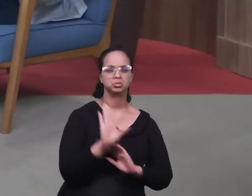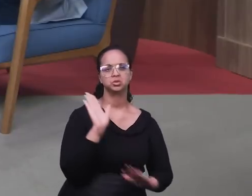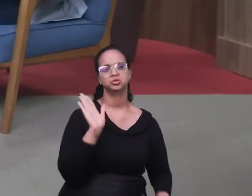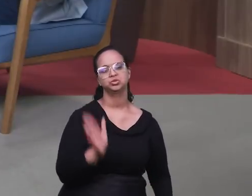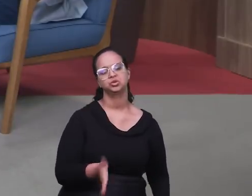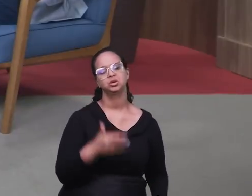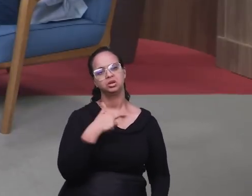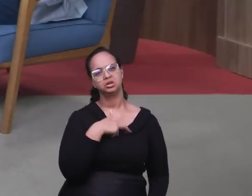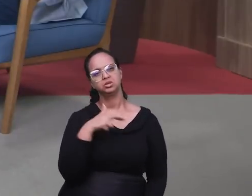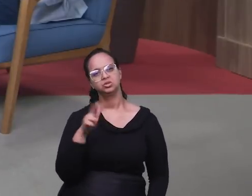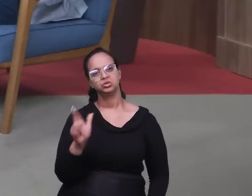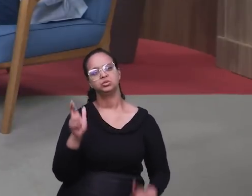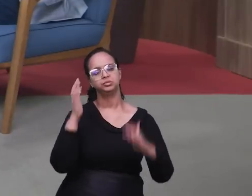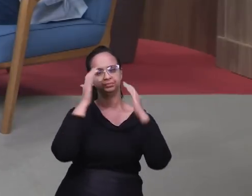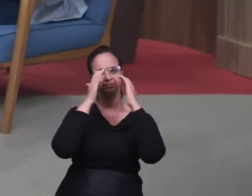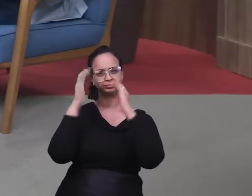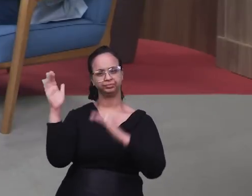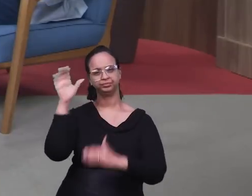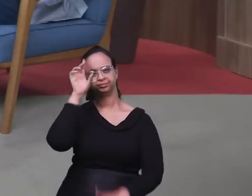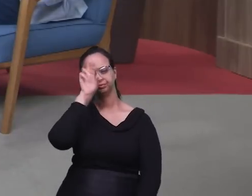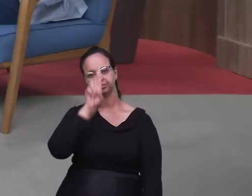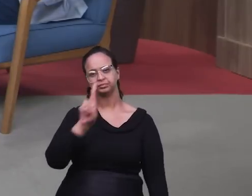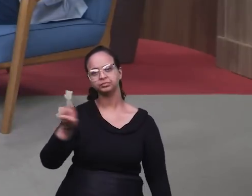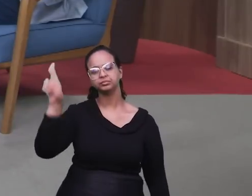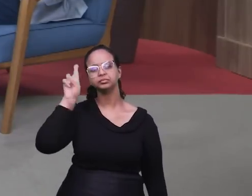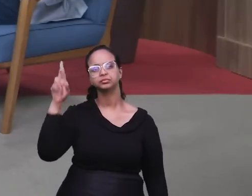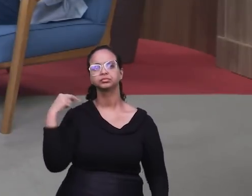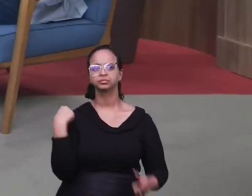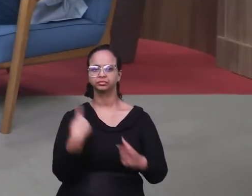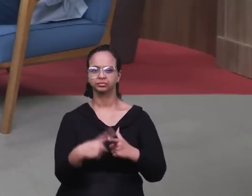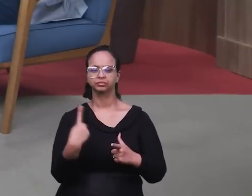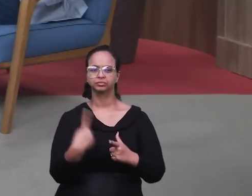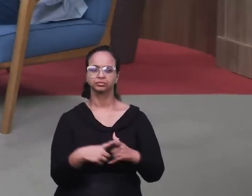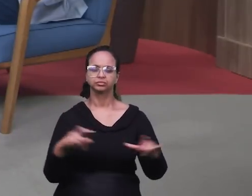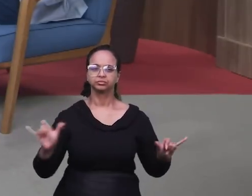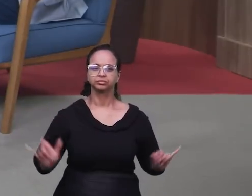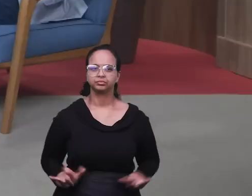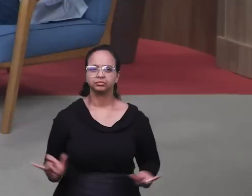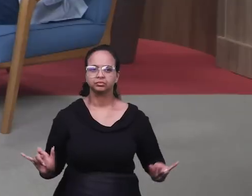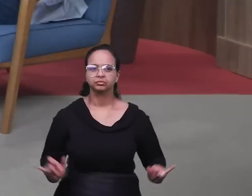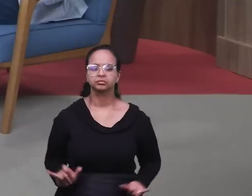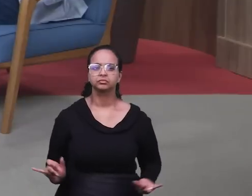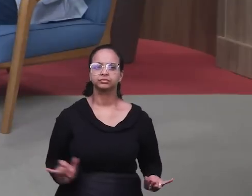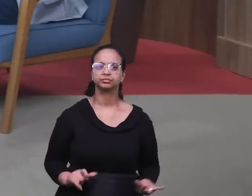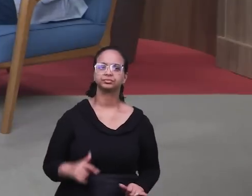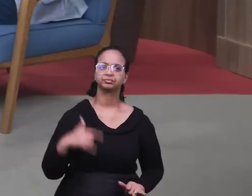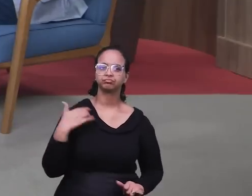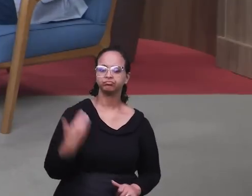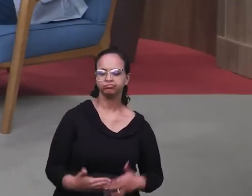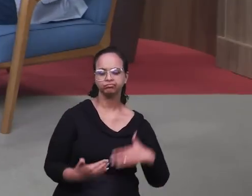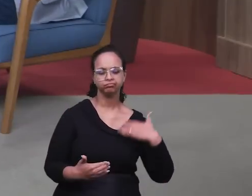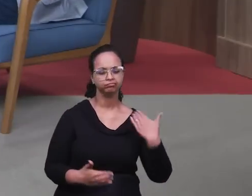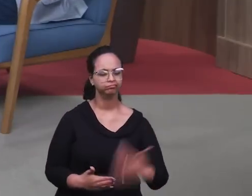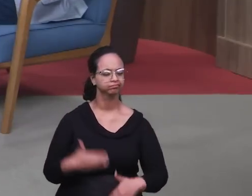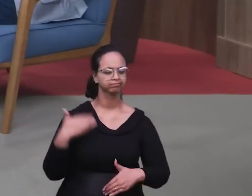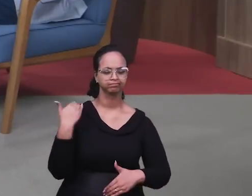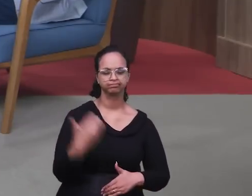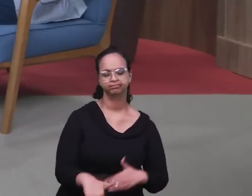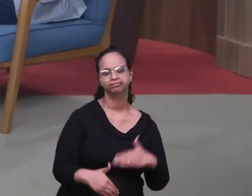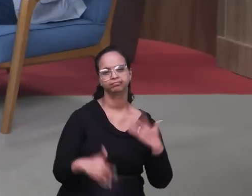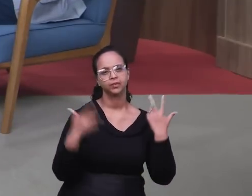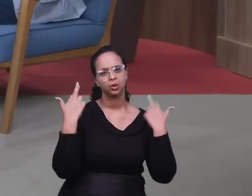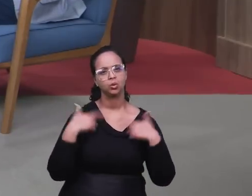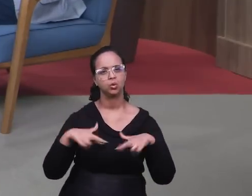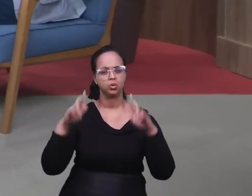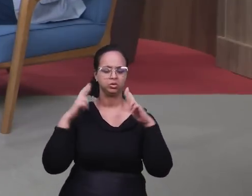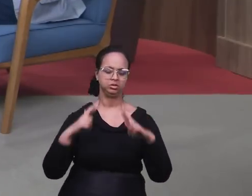costume religioso em obediência à voz do Senhor, não é? Ou seja, o sacrifício do cordeiro se dava de maneira muito recorrente em